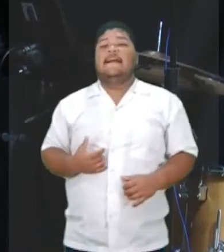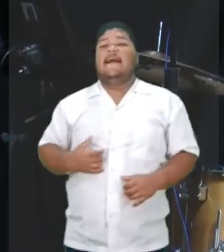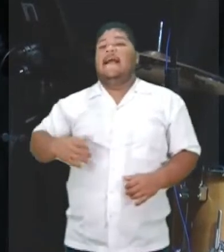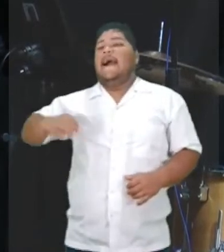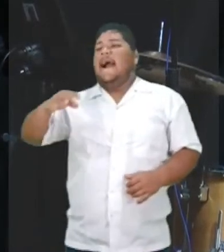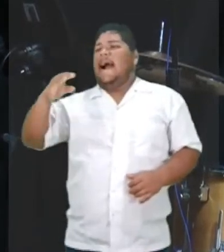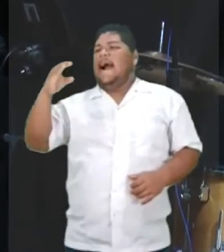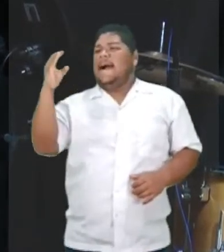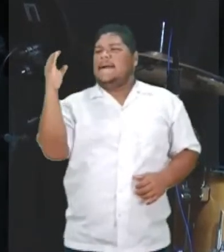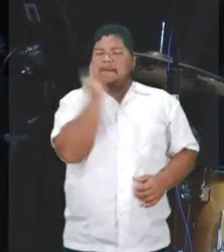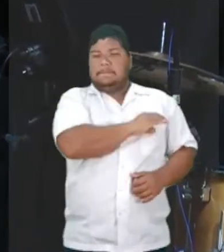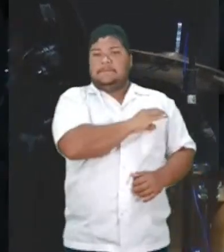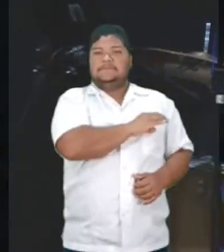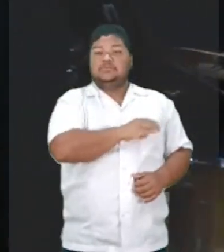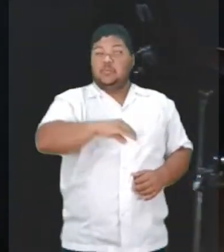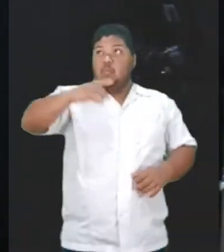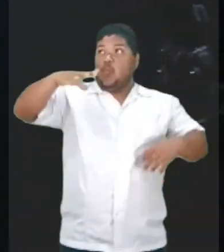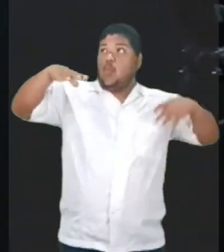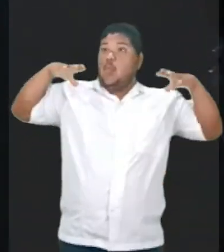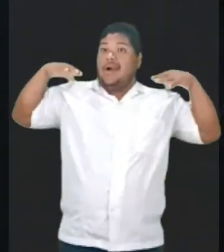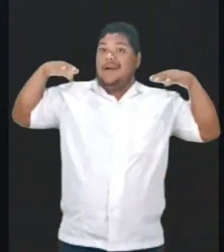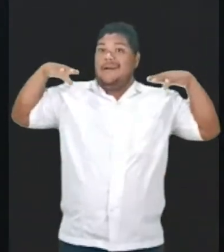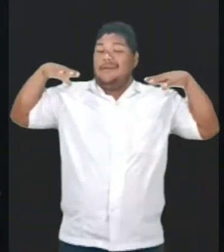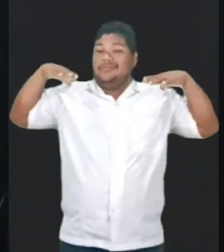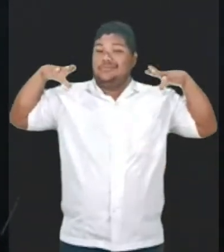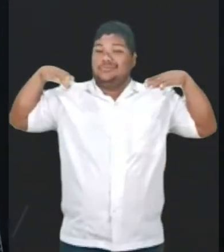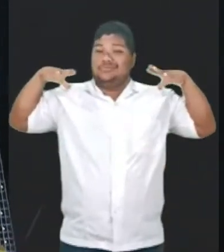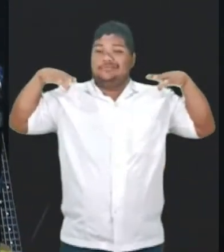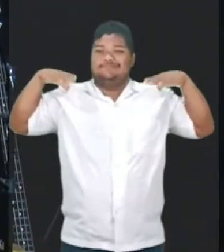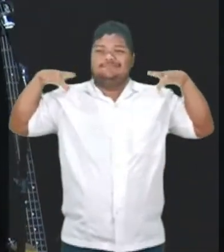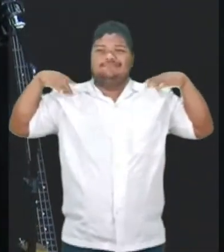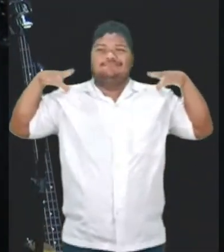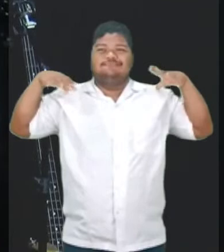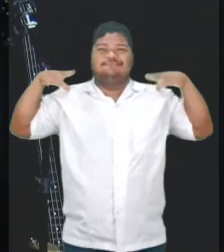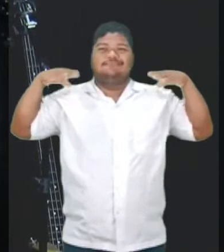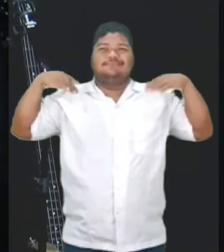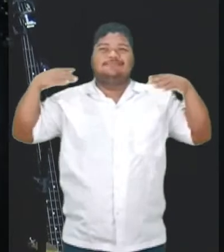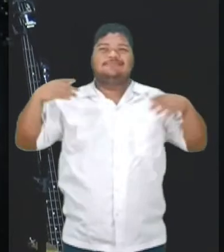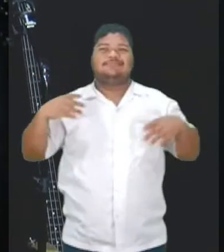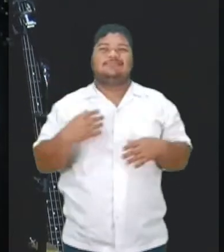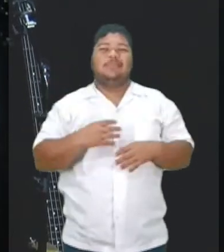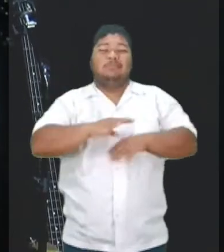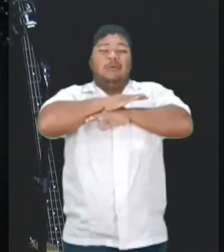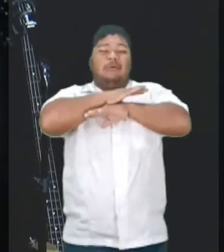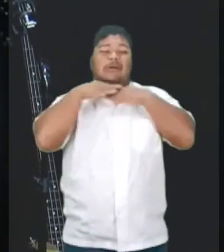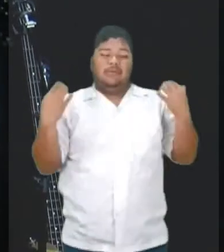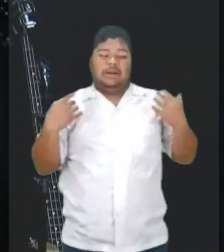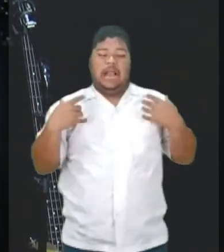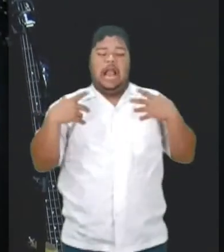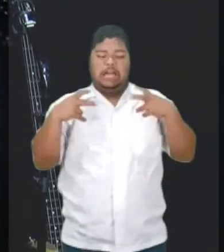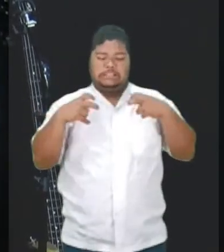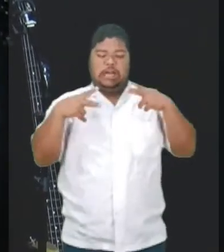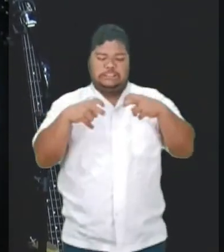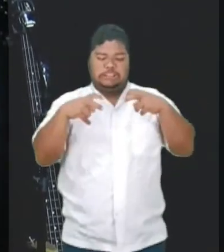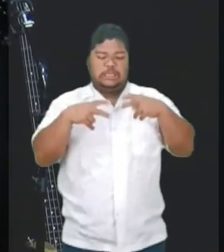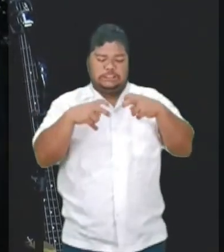imediatamente um anjo o feriu, ele morreu comido por vermes.